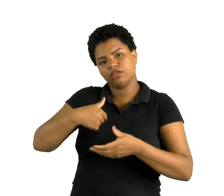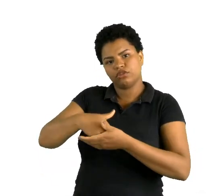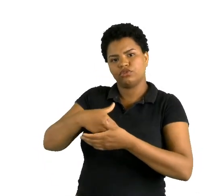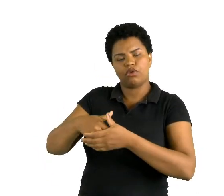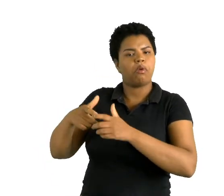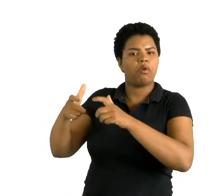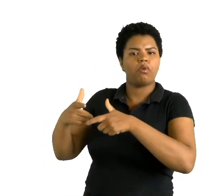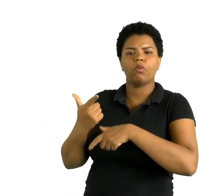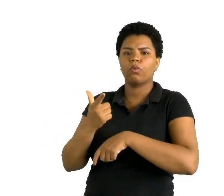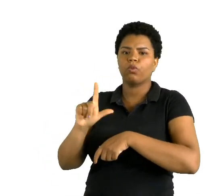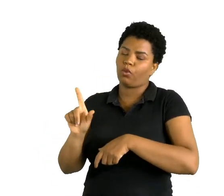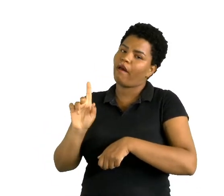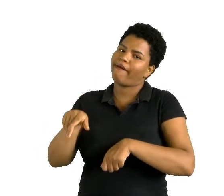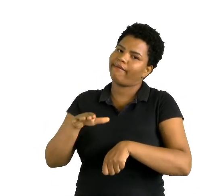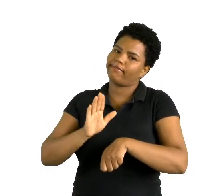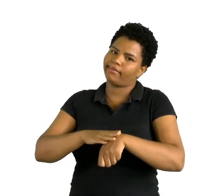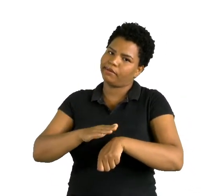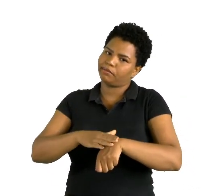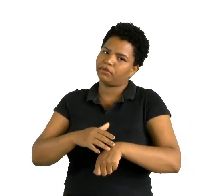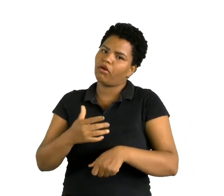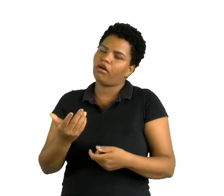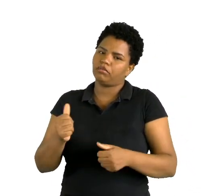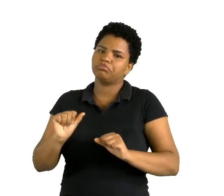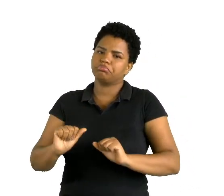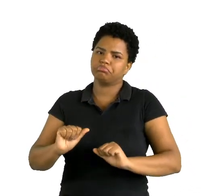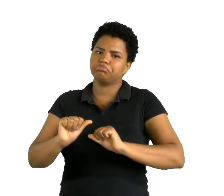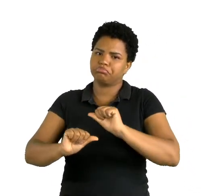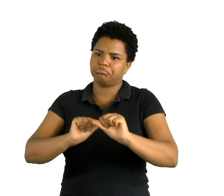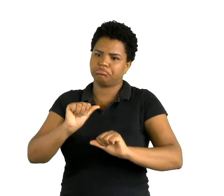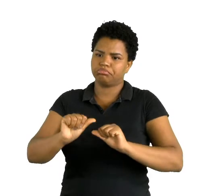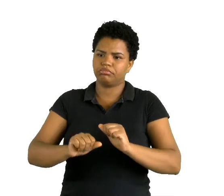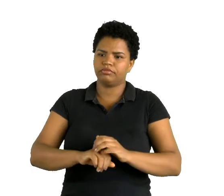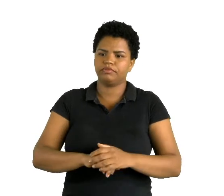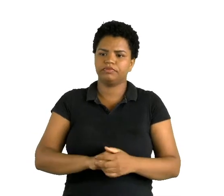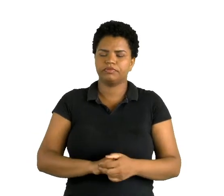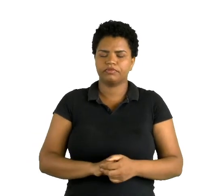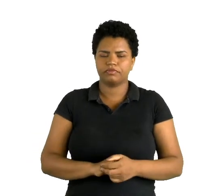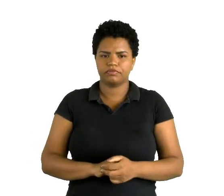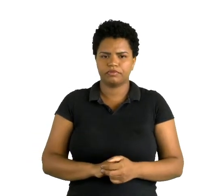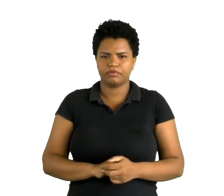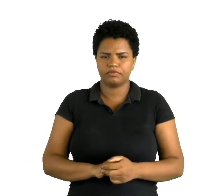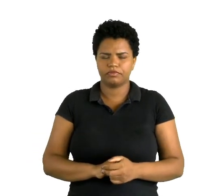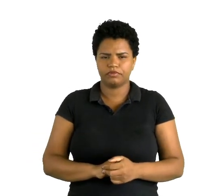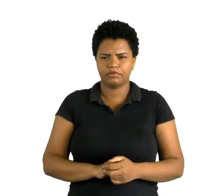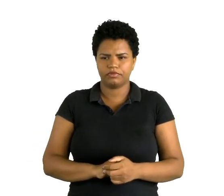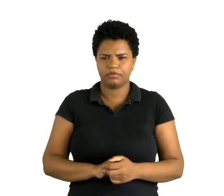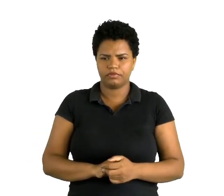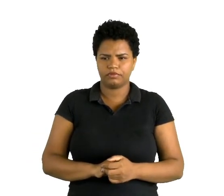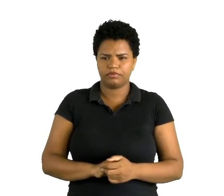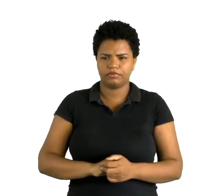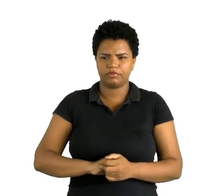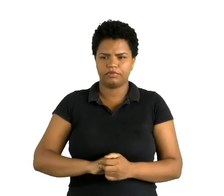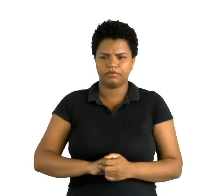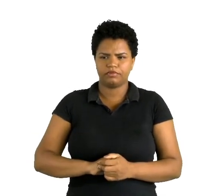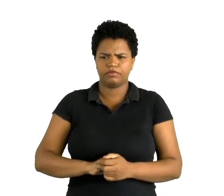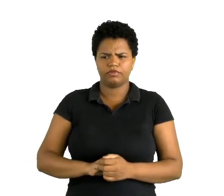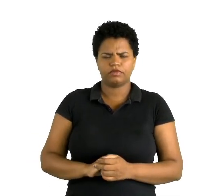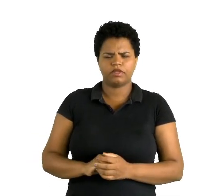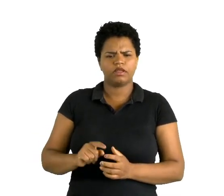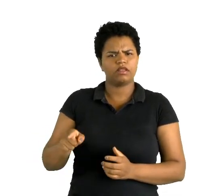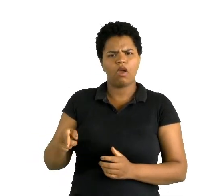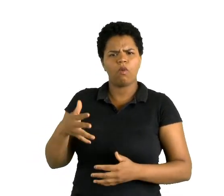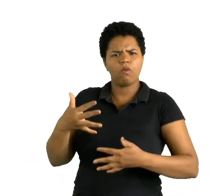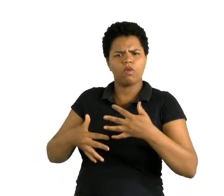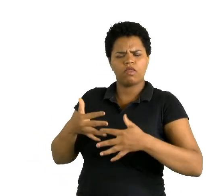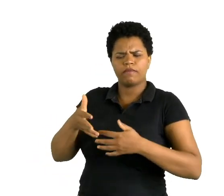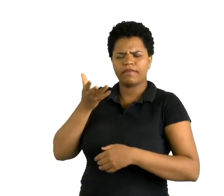algo temporário, né? Don't bother the kids. They are doing their homework. Não incomode as